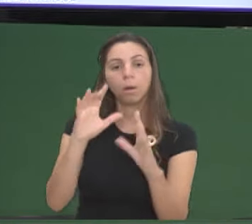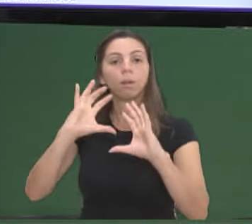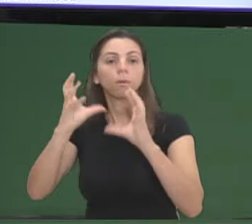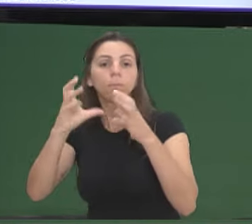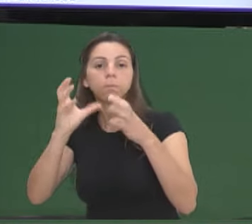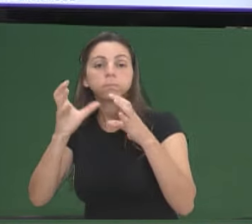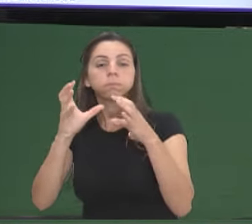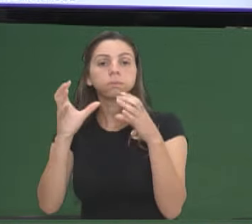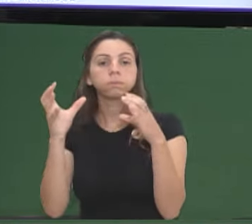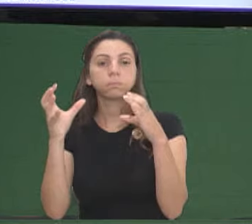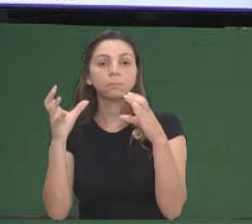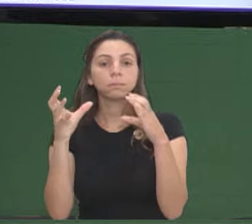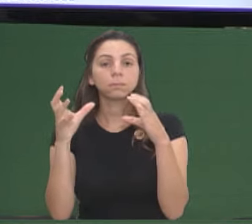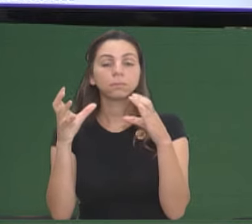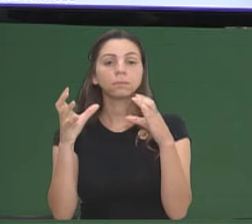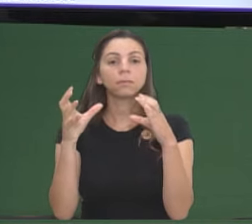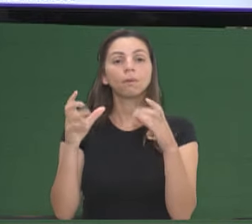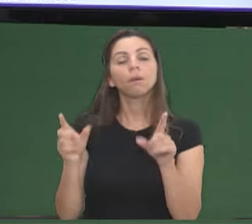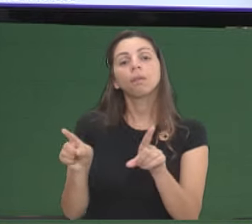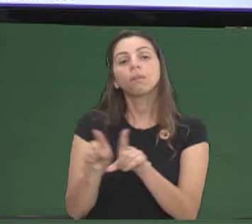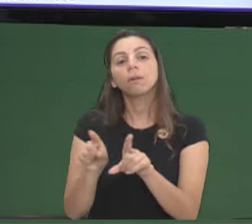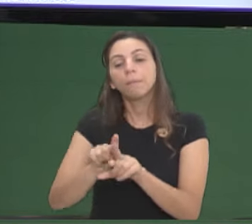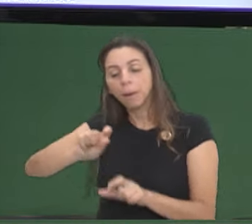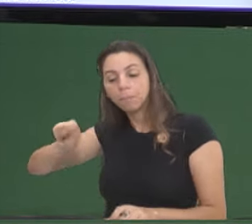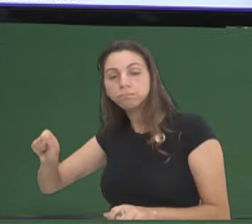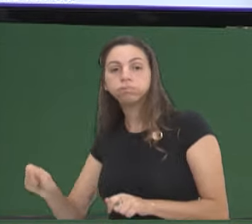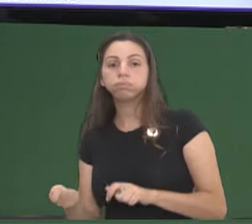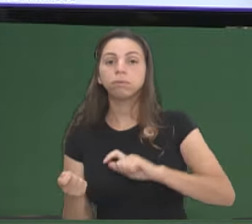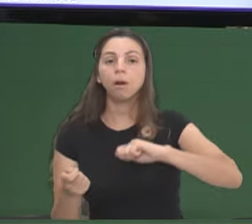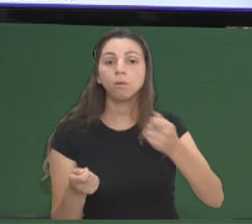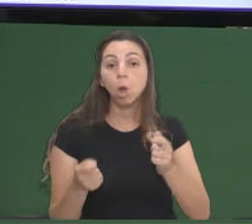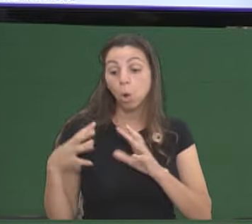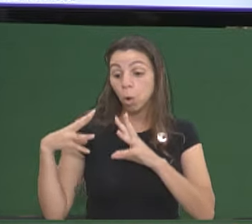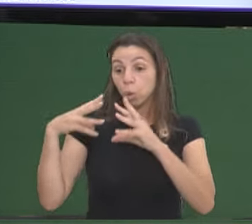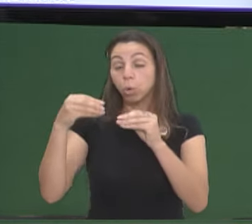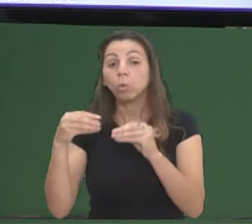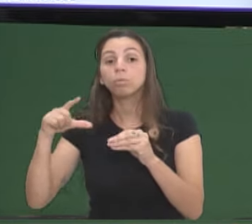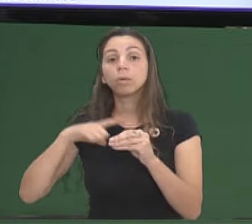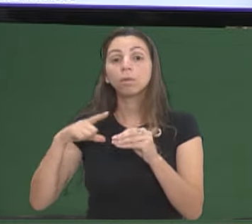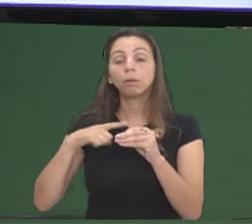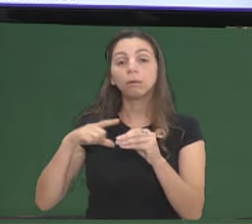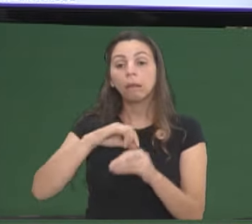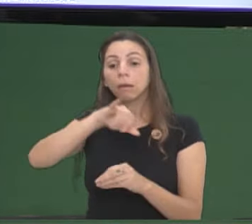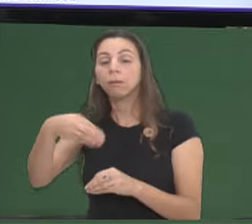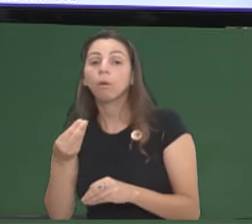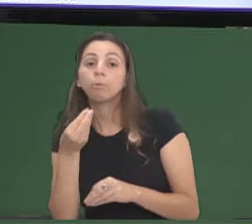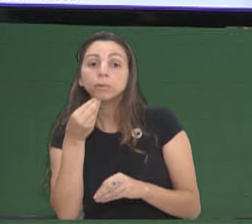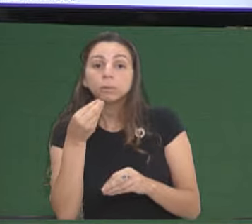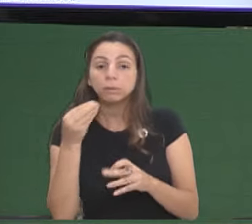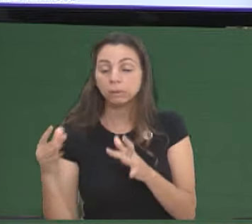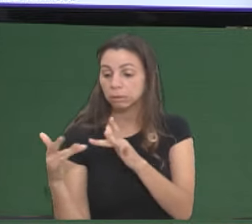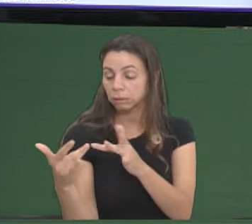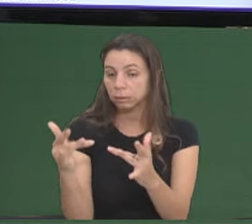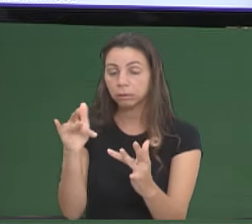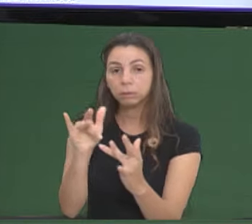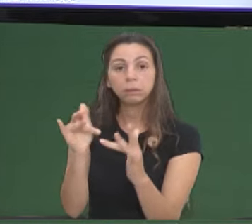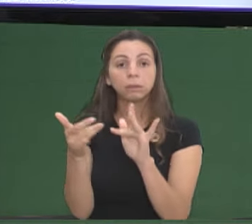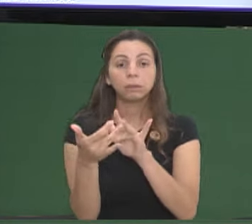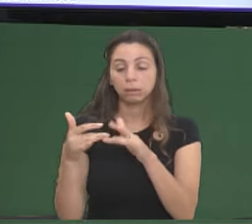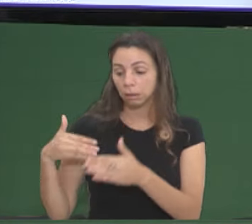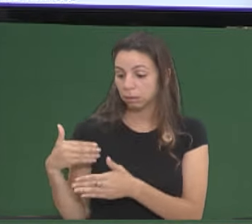bola, seja no caso bastão, né? Então todos têm essa possibilidade de se desenvolver